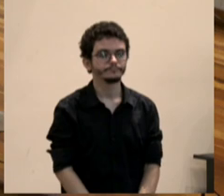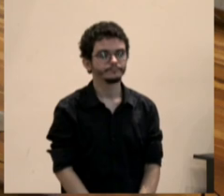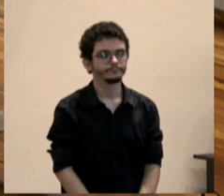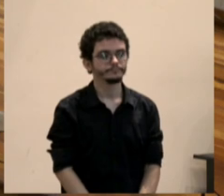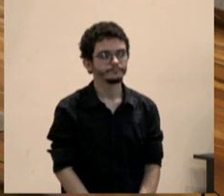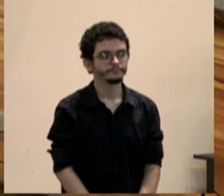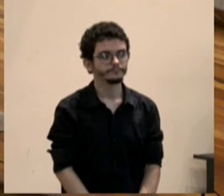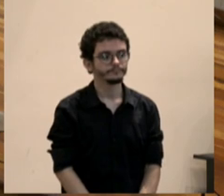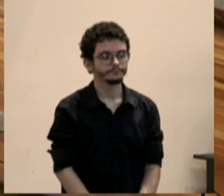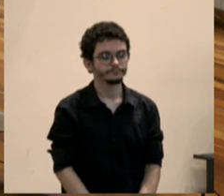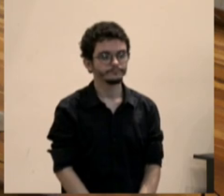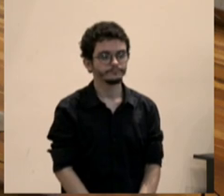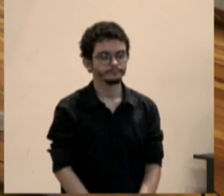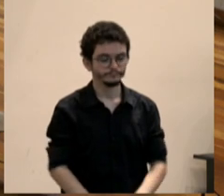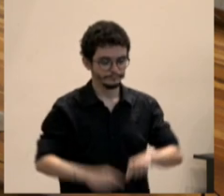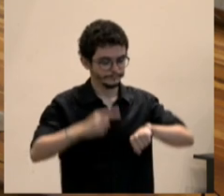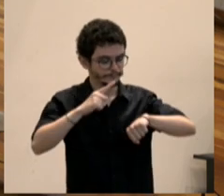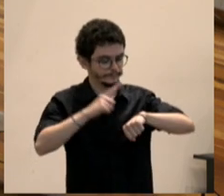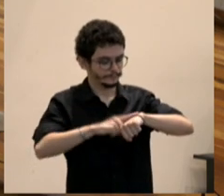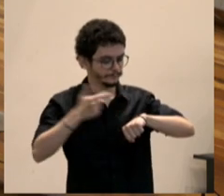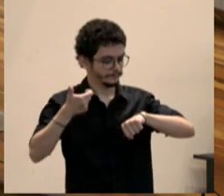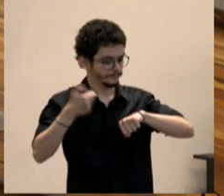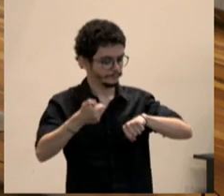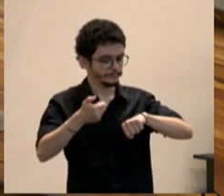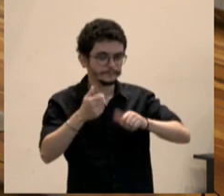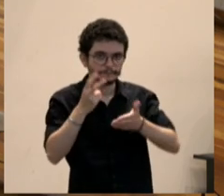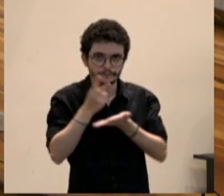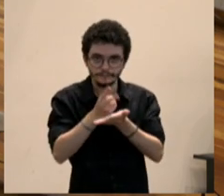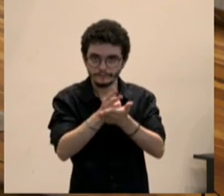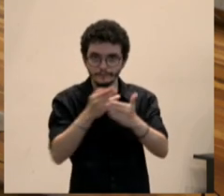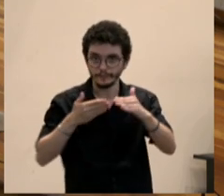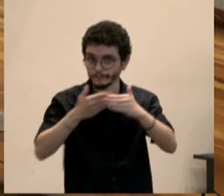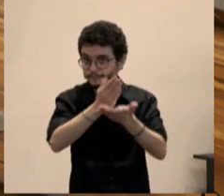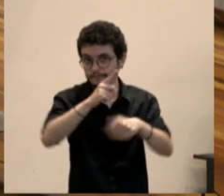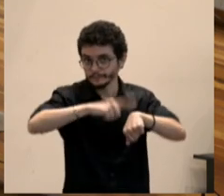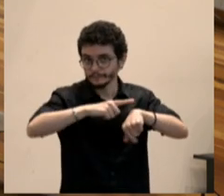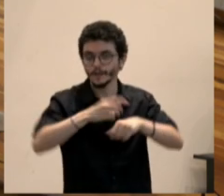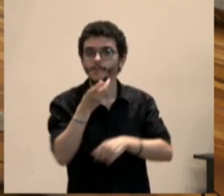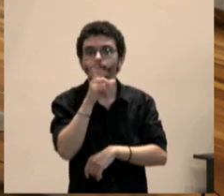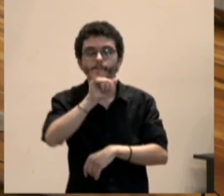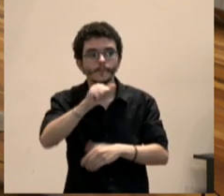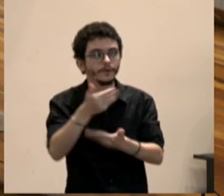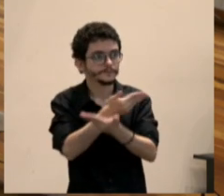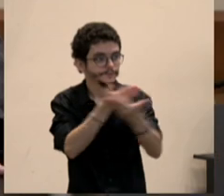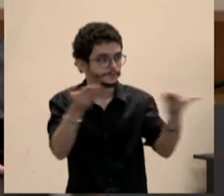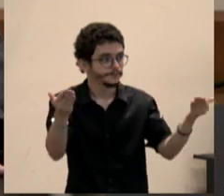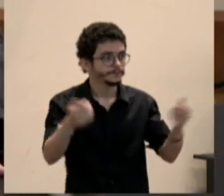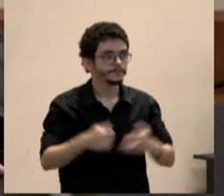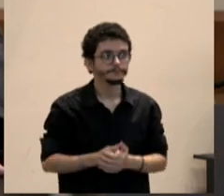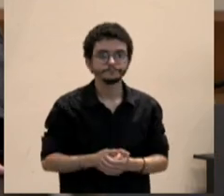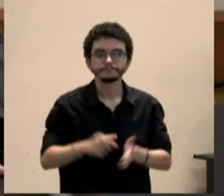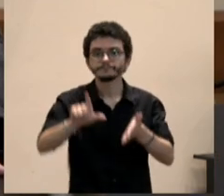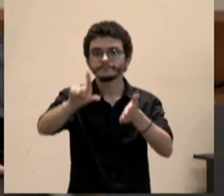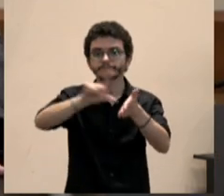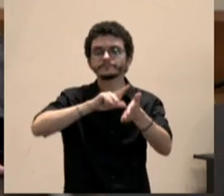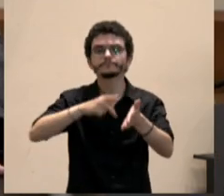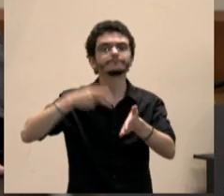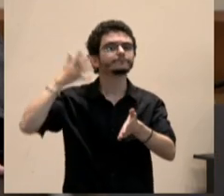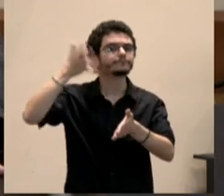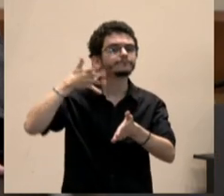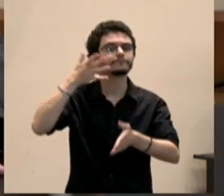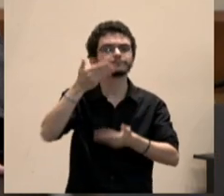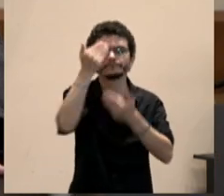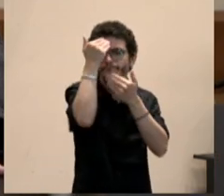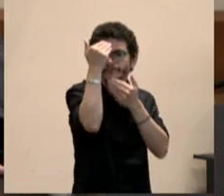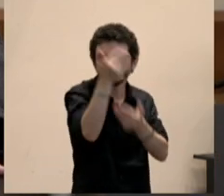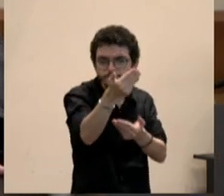Estou cronometrando aqui para não ultrapassar o tempo também. Bom dia. Eu quero, antes de fazer minha fala, agradecer